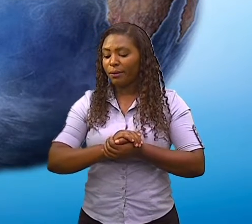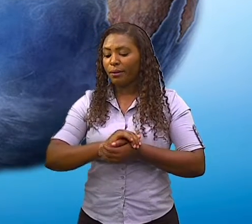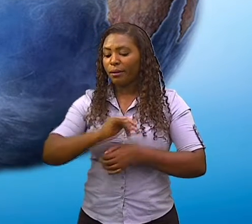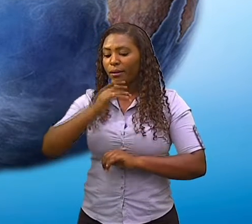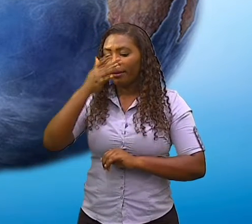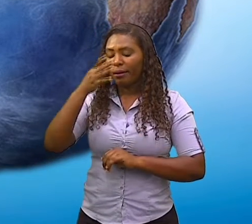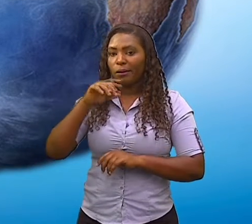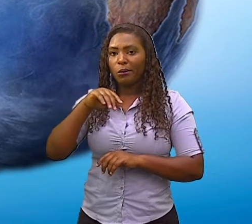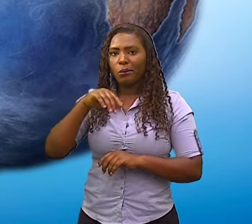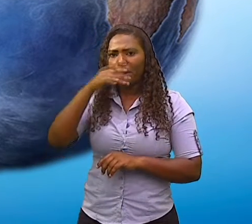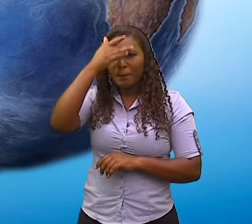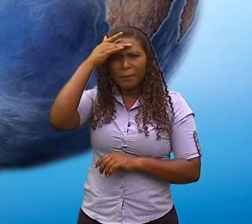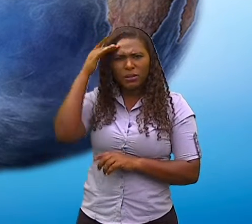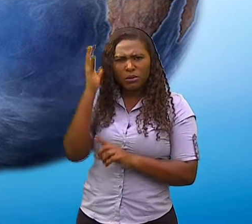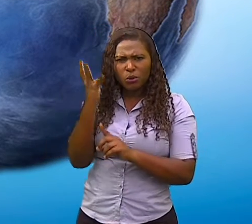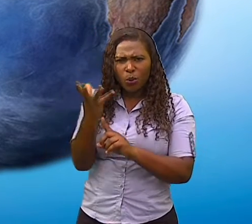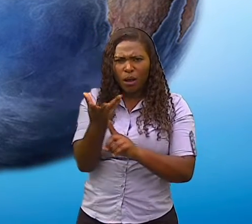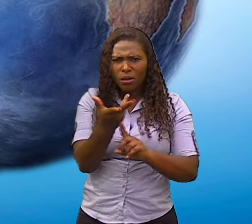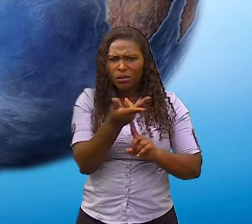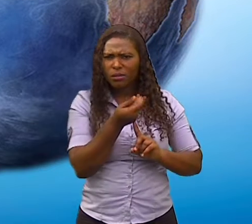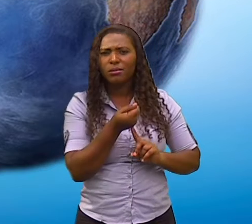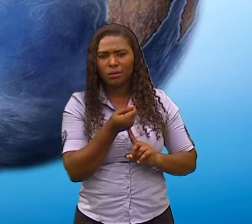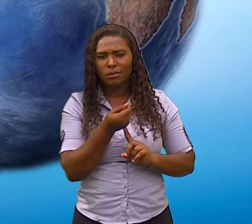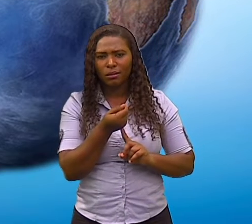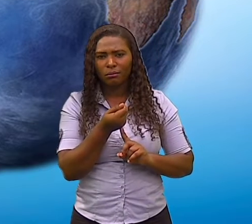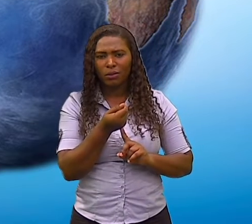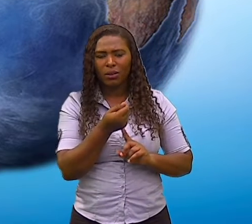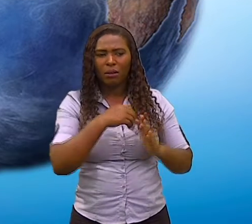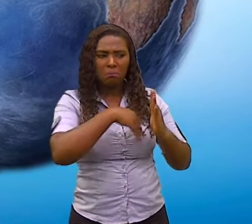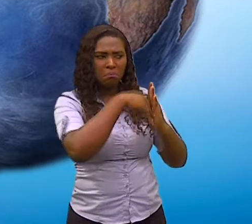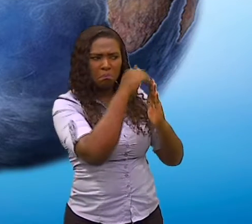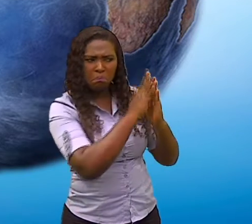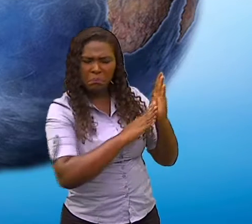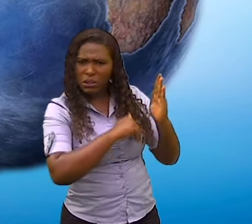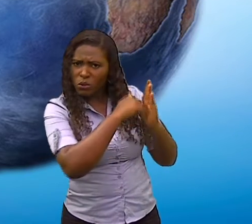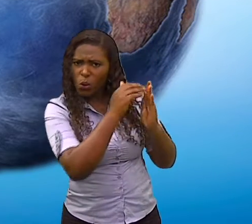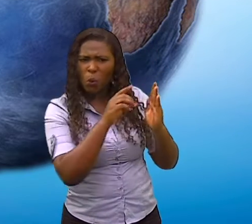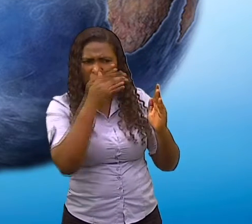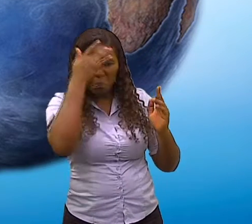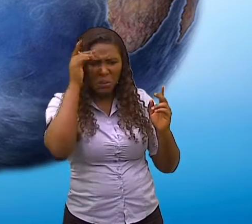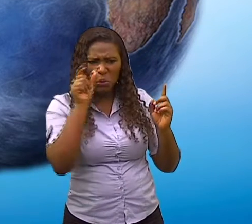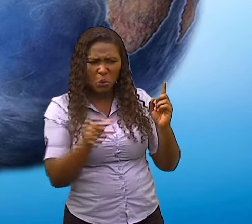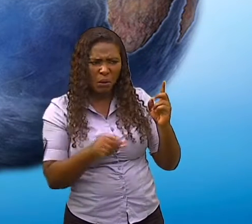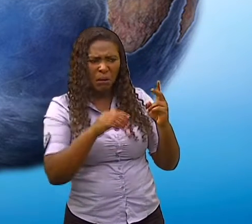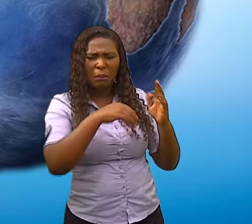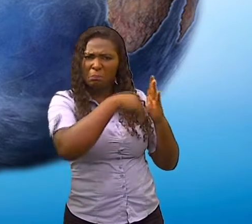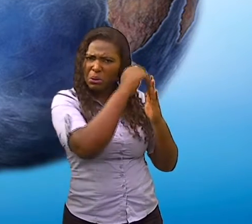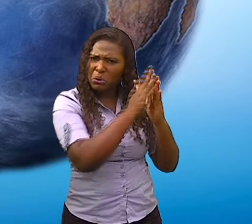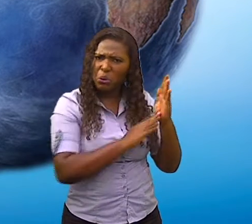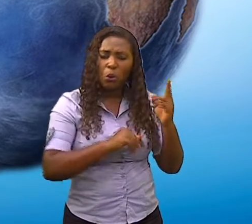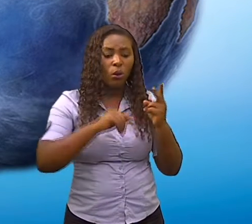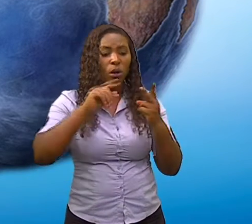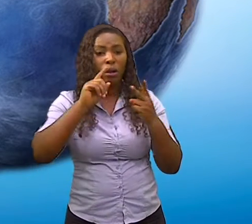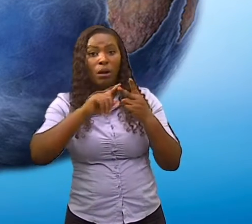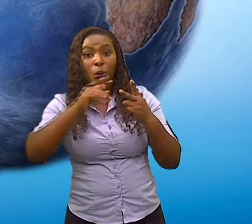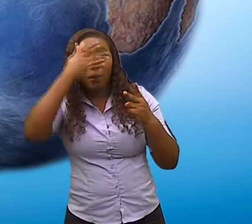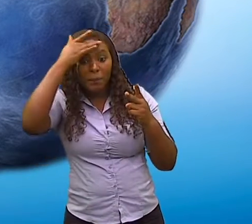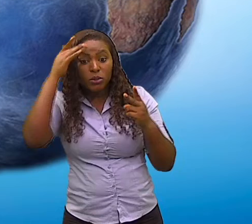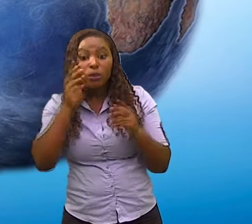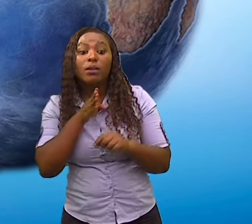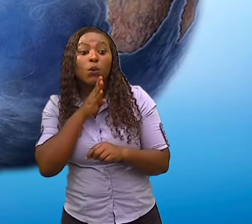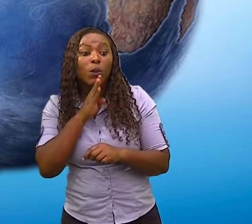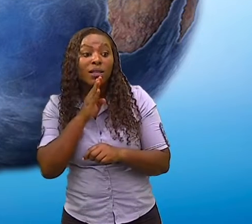um artista, um pintor, geralmente era um pintor, um botânico para conhecer a fauna e a